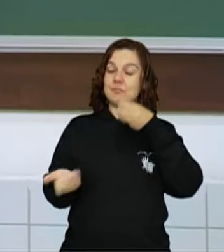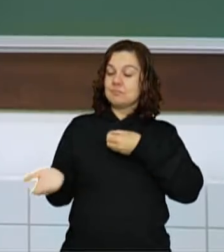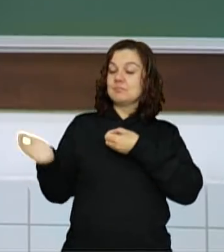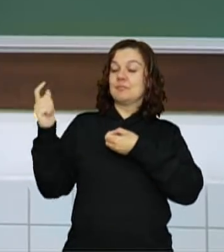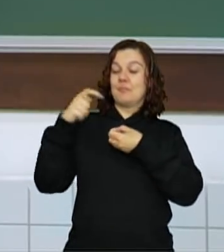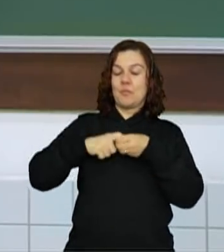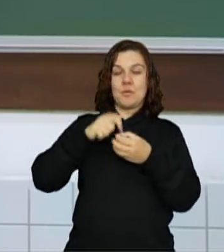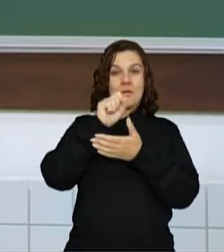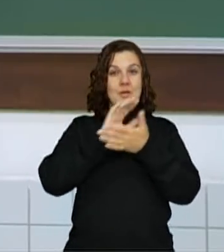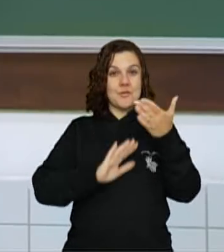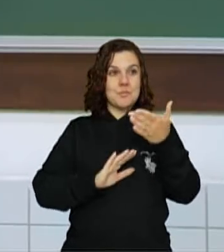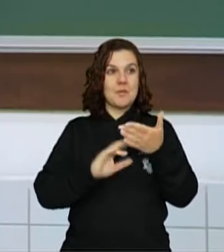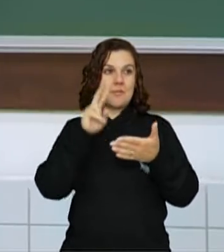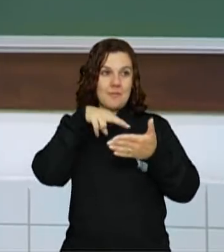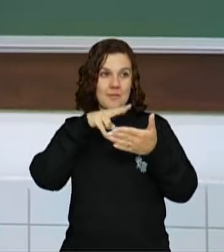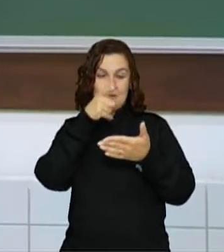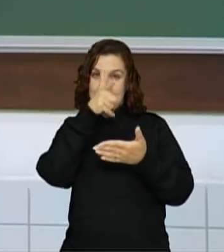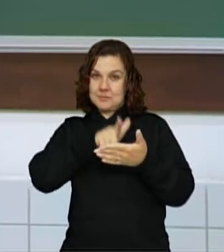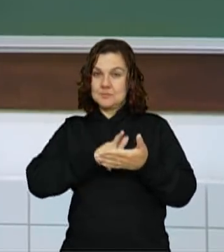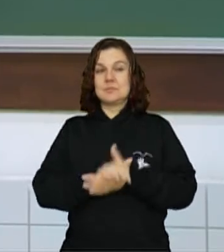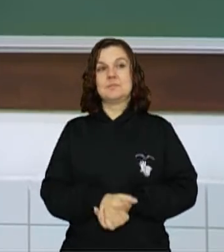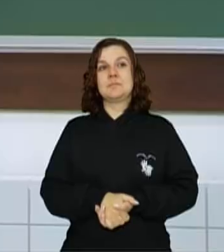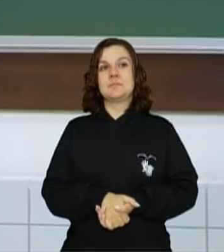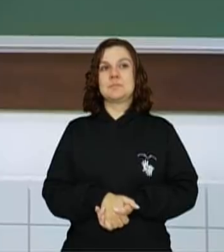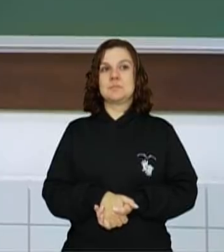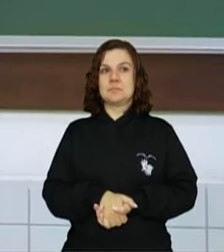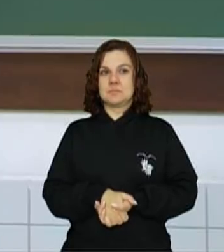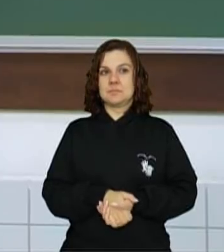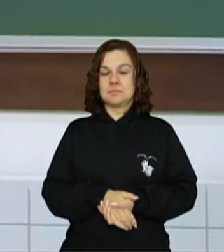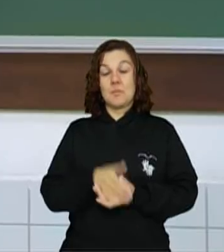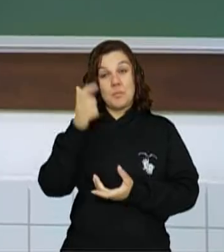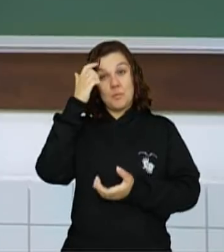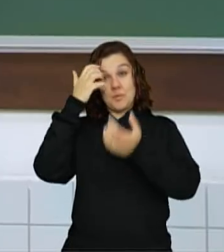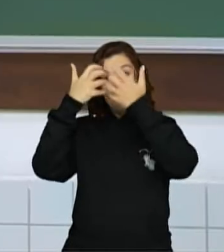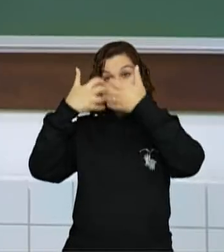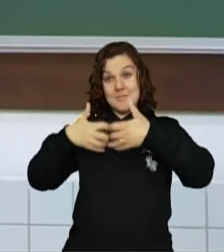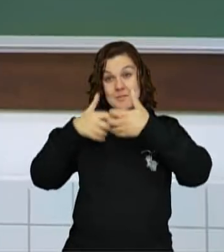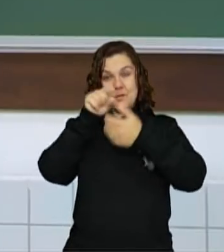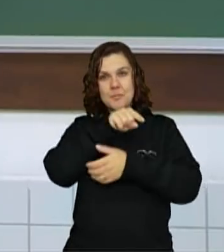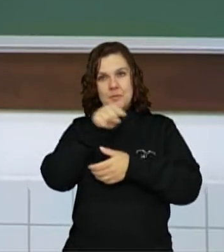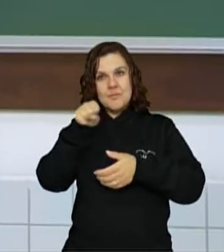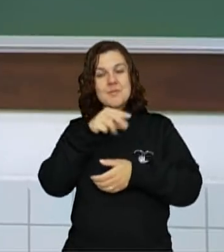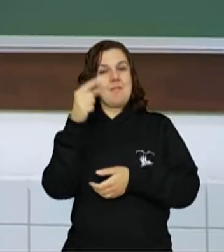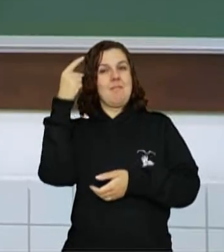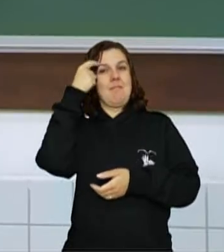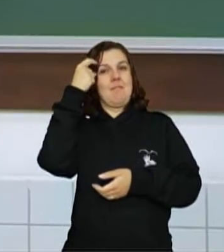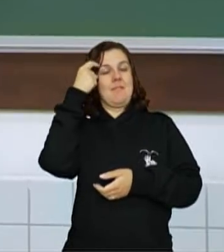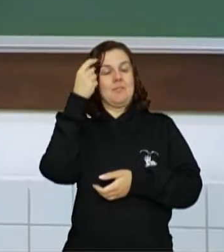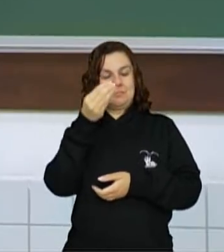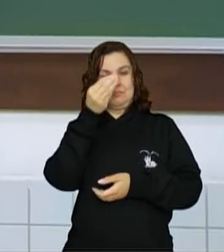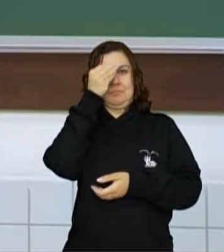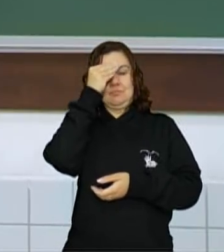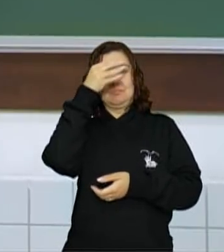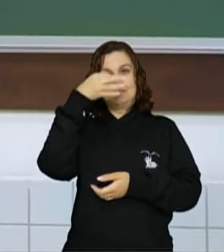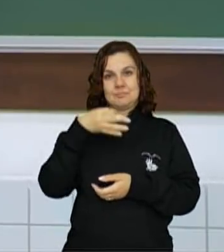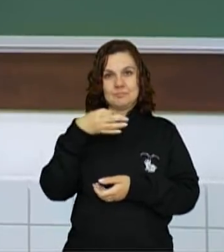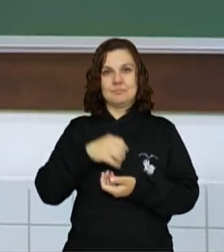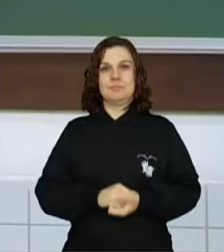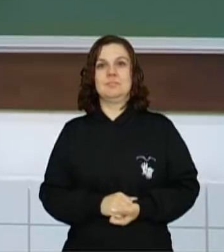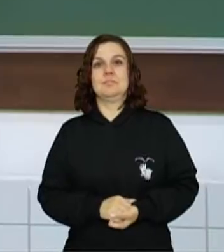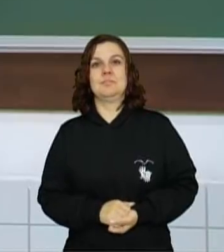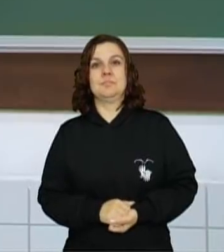retomar o conteúdo e reler novamente para que o cérebro de vocês, a memória, grave